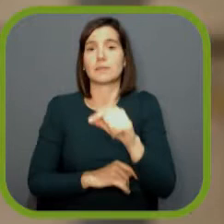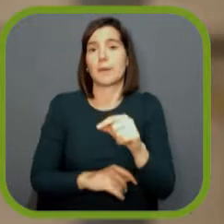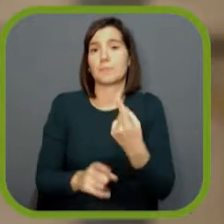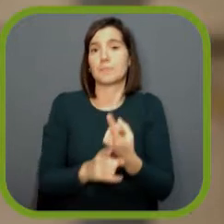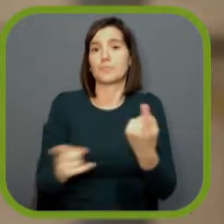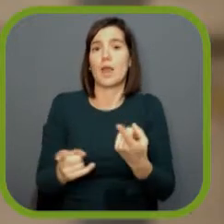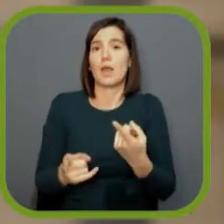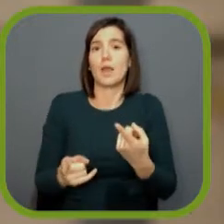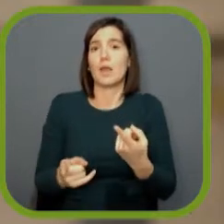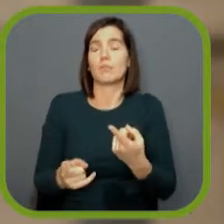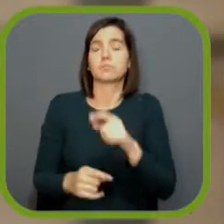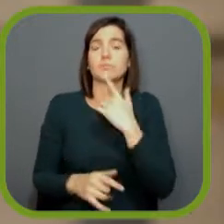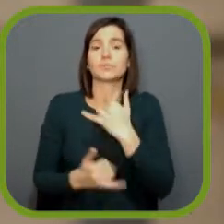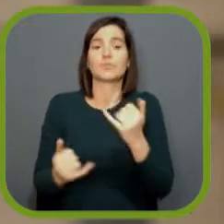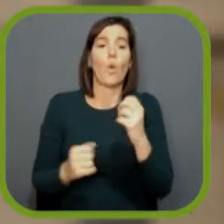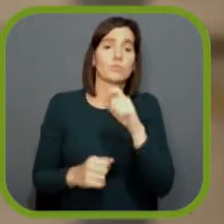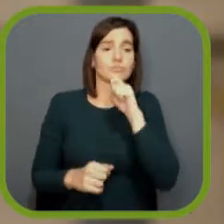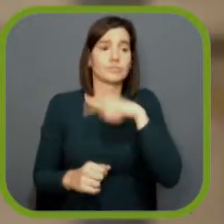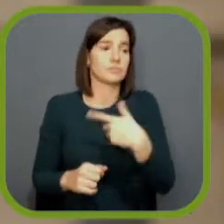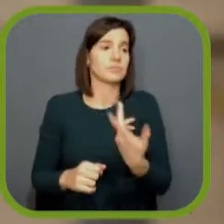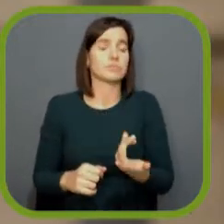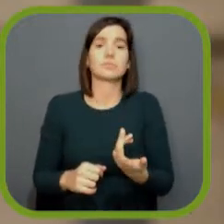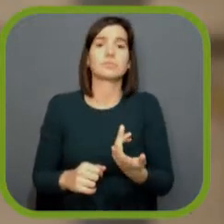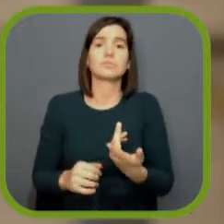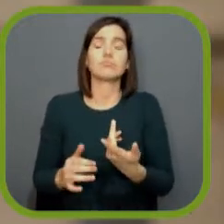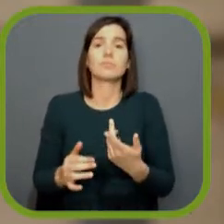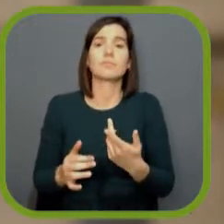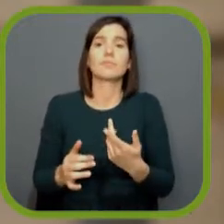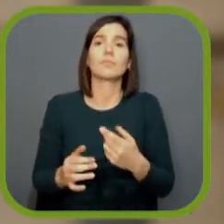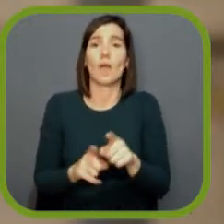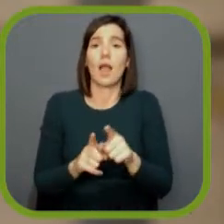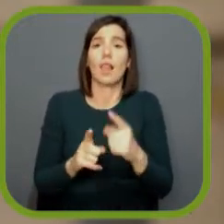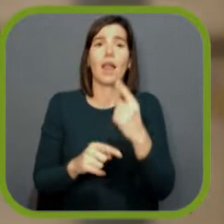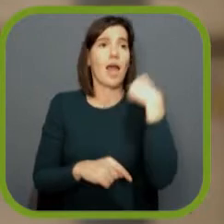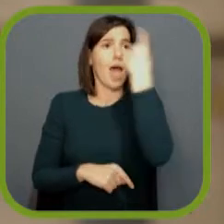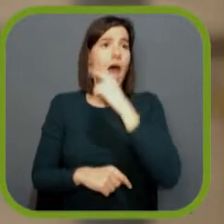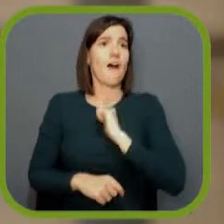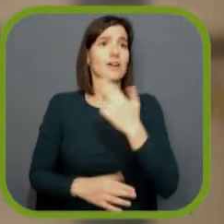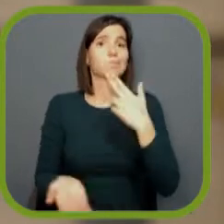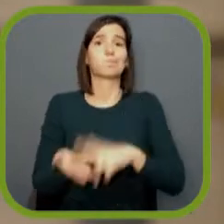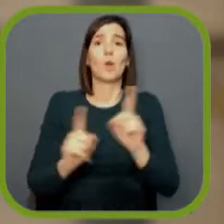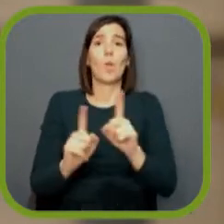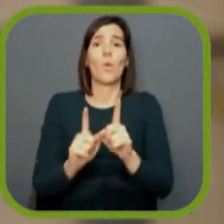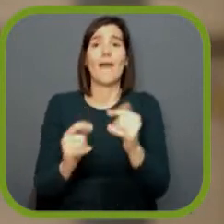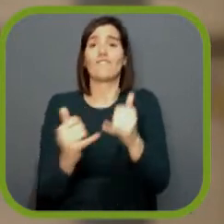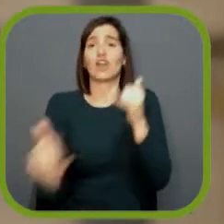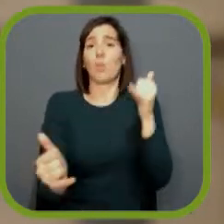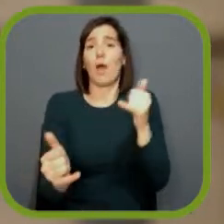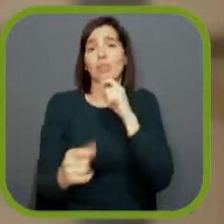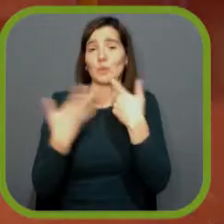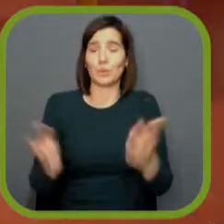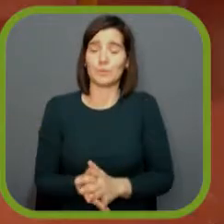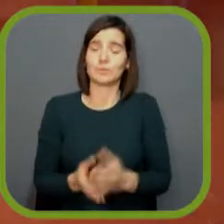mesmo tempo impossibilitando ou possibilitando uma lógica de avatar, não é? Tudo é